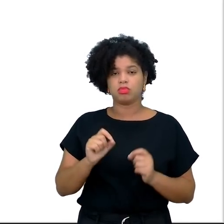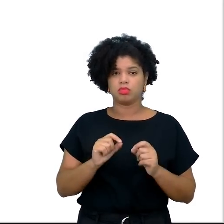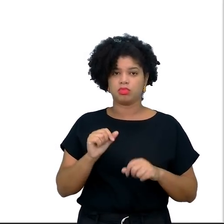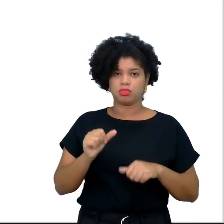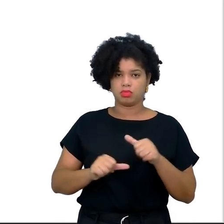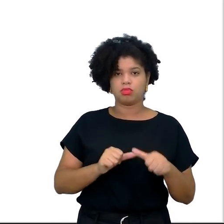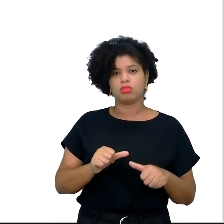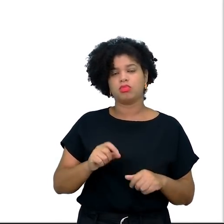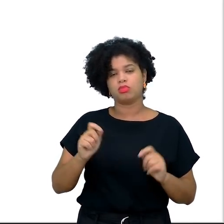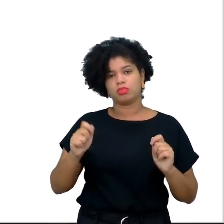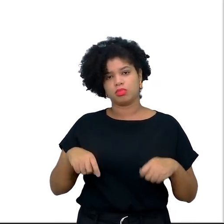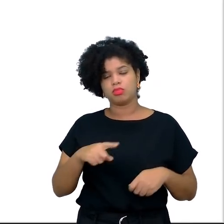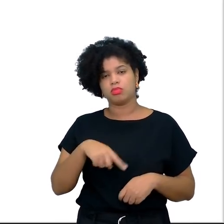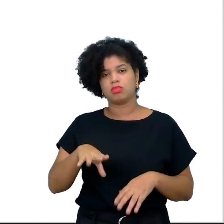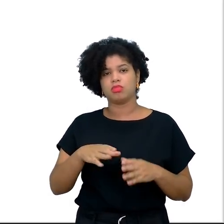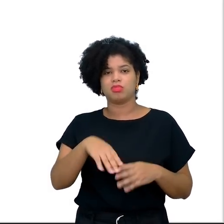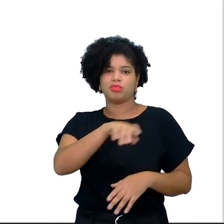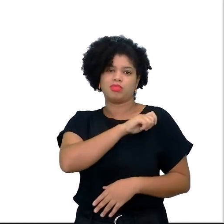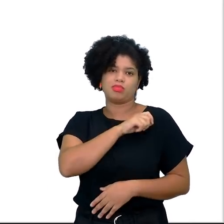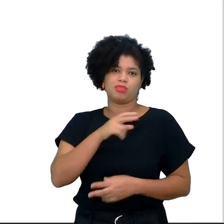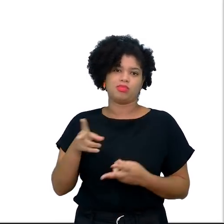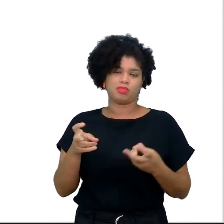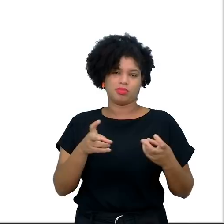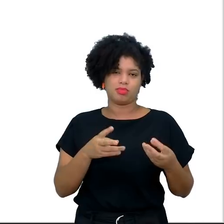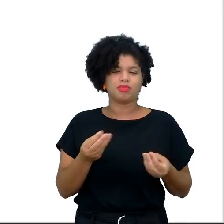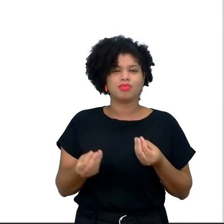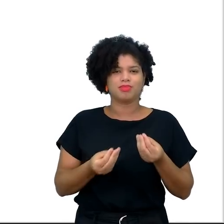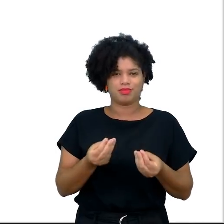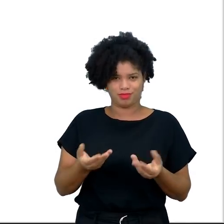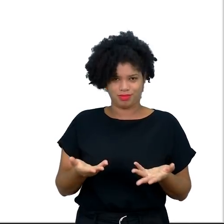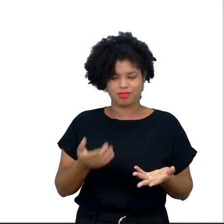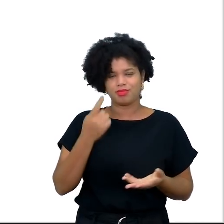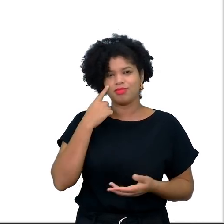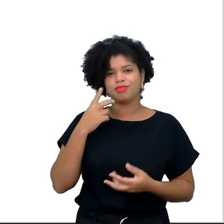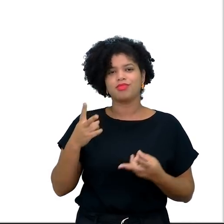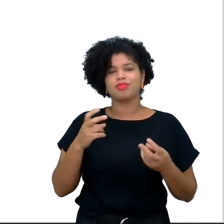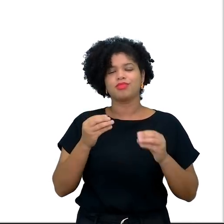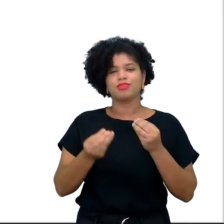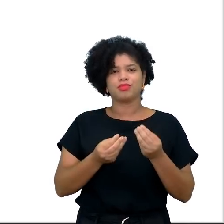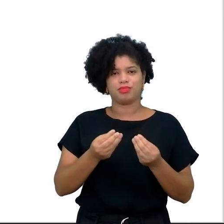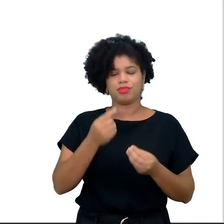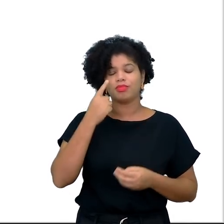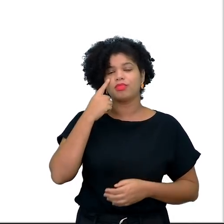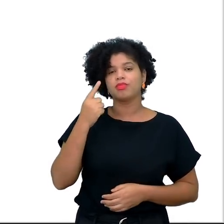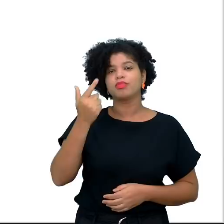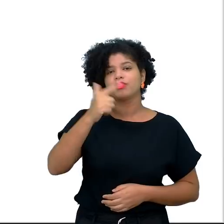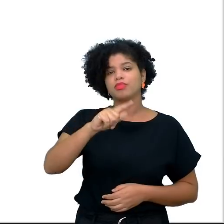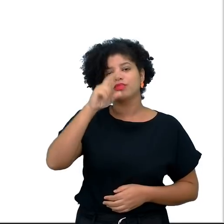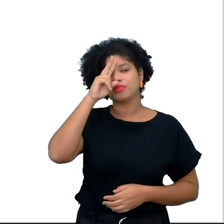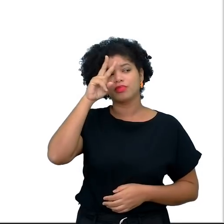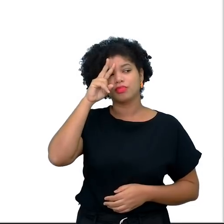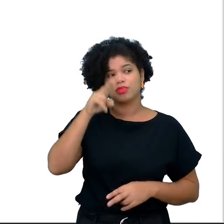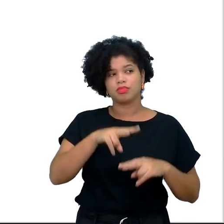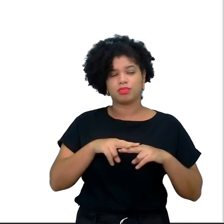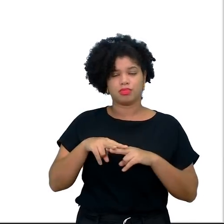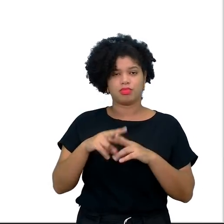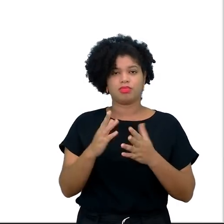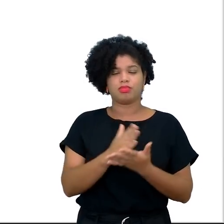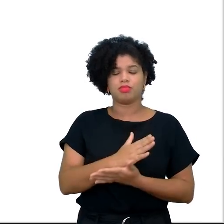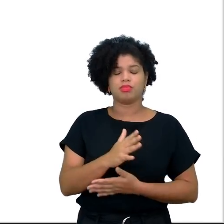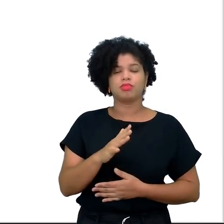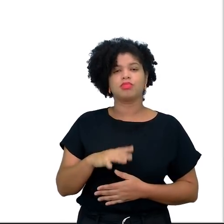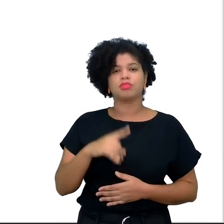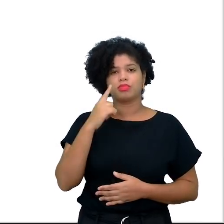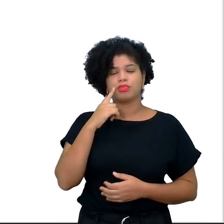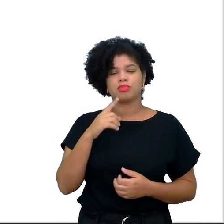do que pretende que o estudante observe e encontre. Para essa observação, nós iremos revisitar as categorias apresentadas no